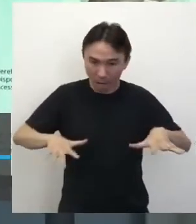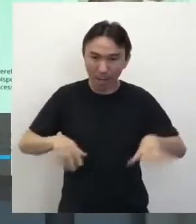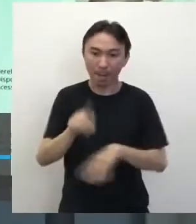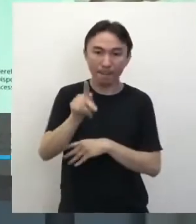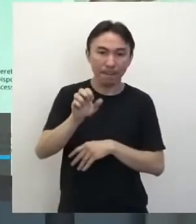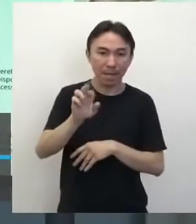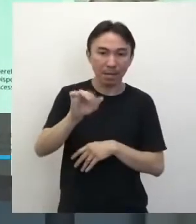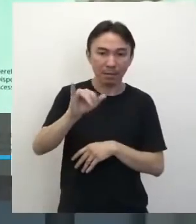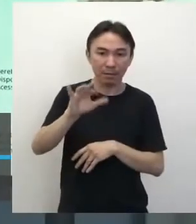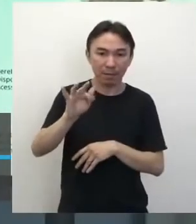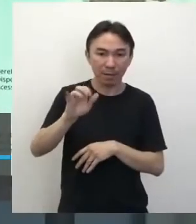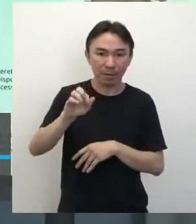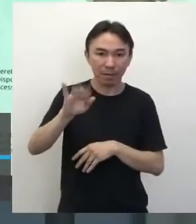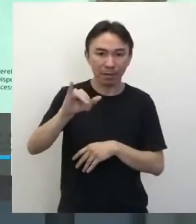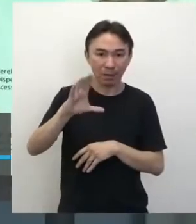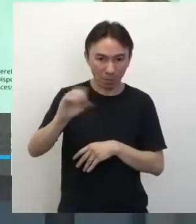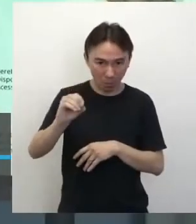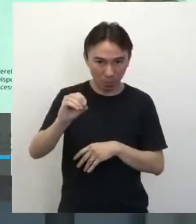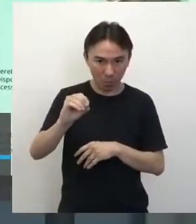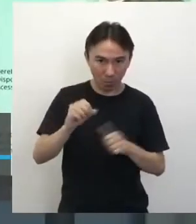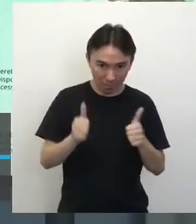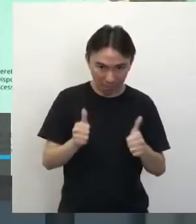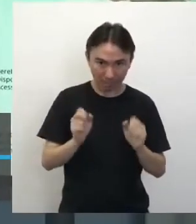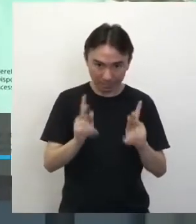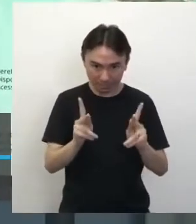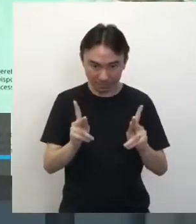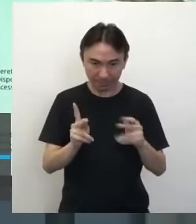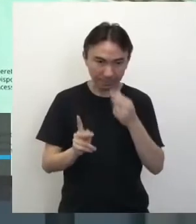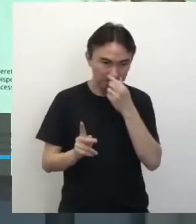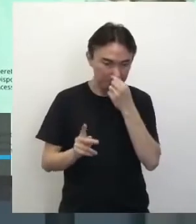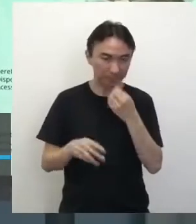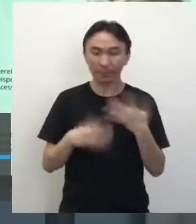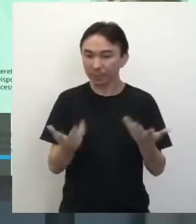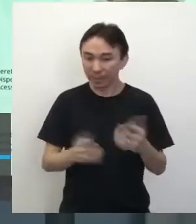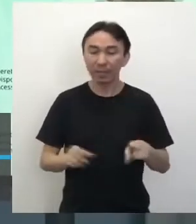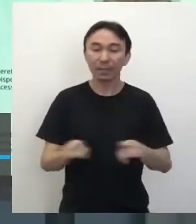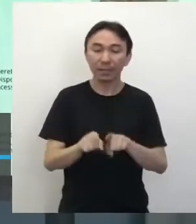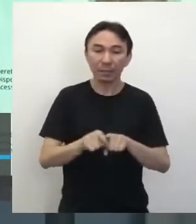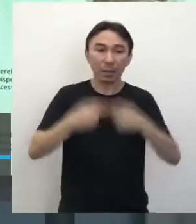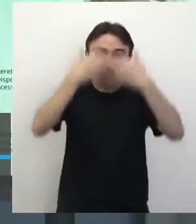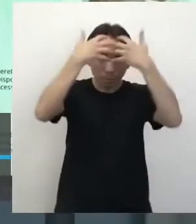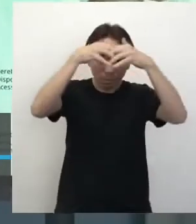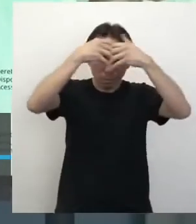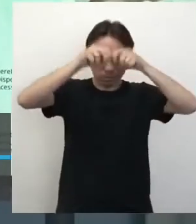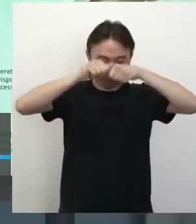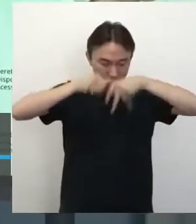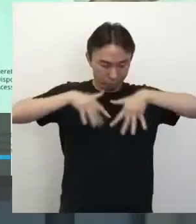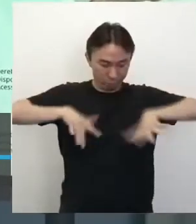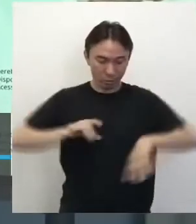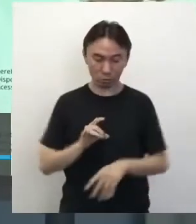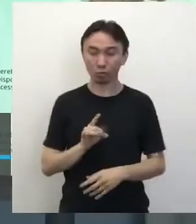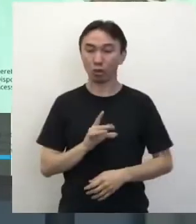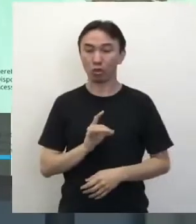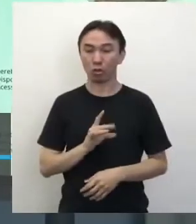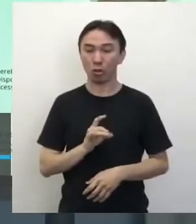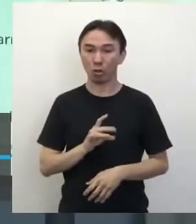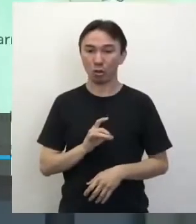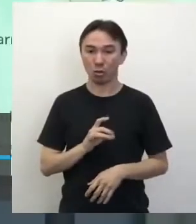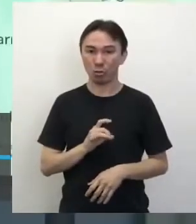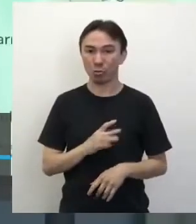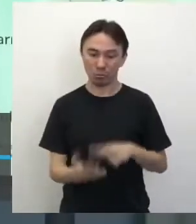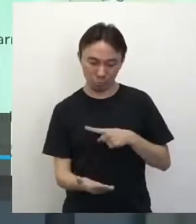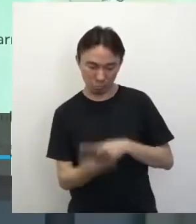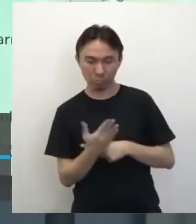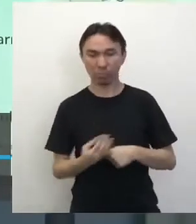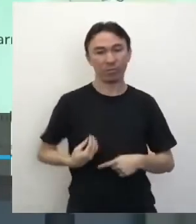para as periferias, né? Então, para as extremidades, tá bom? E o sistema nervoso autônomo nos mantém vivos. Perfeito.